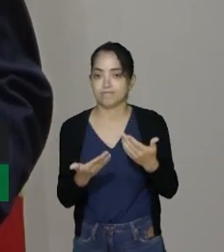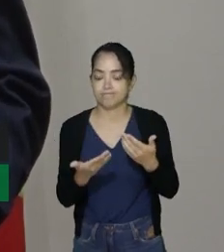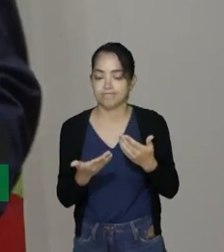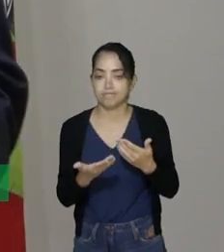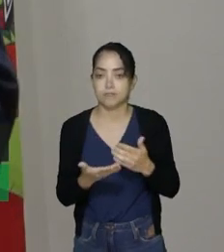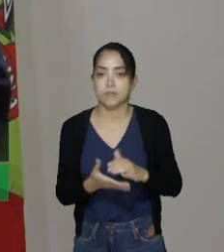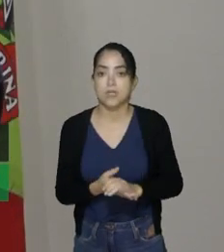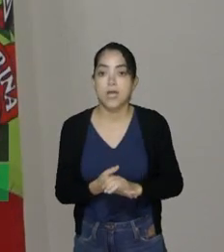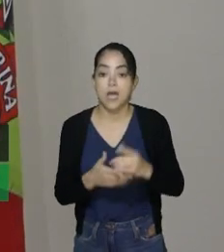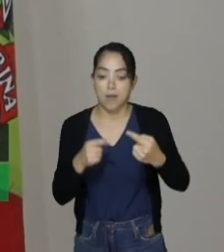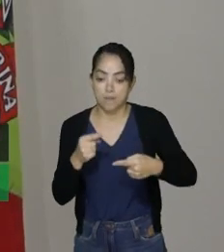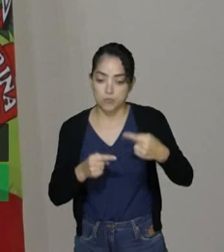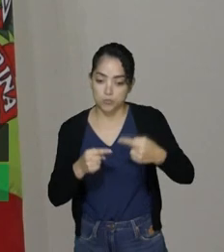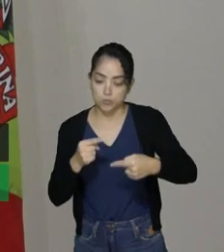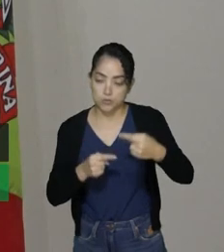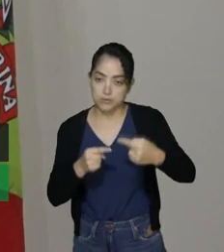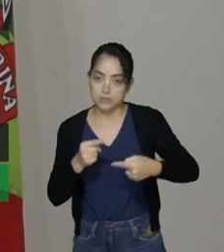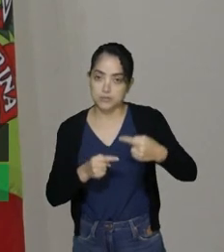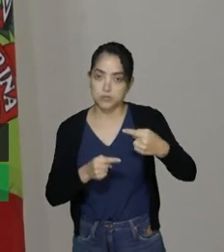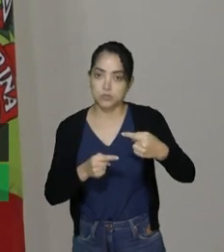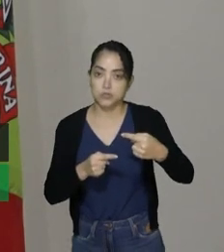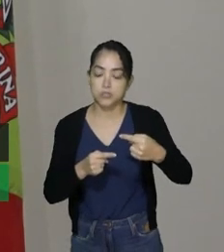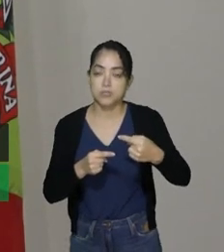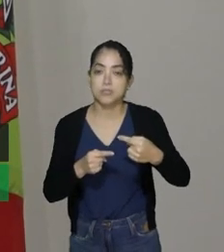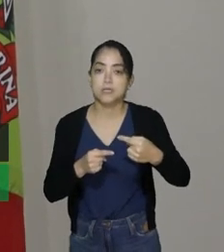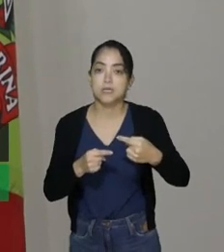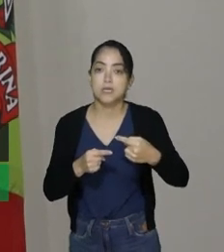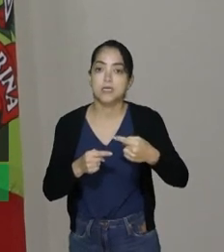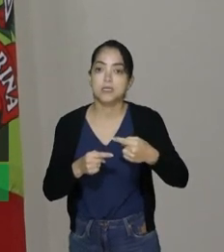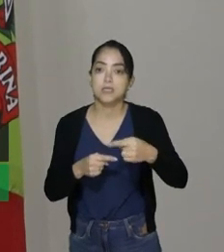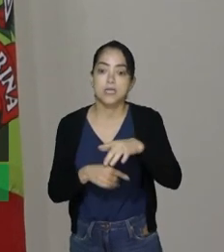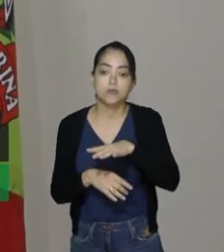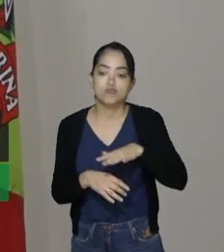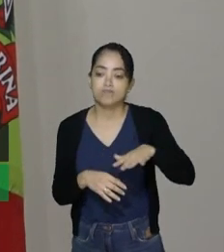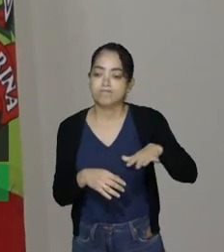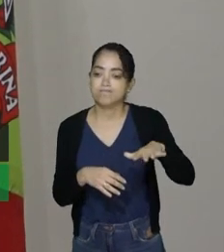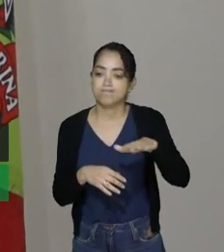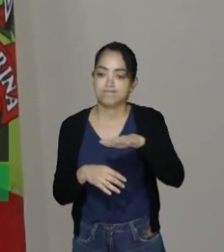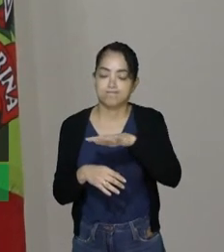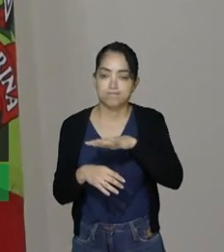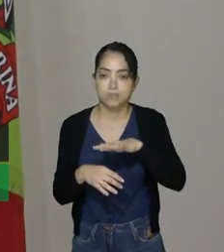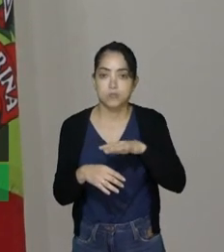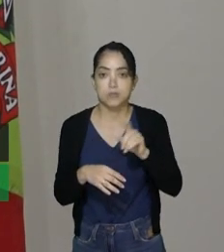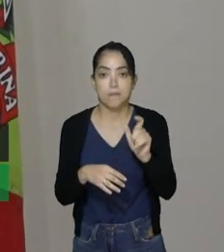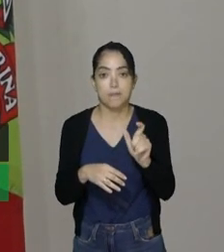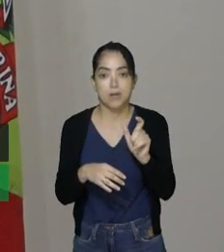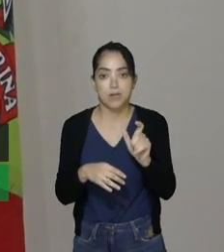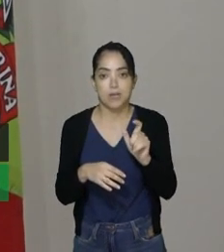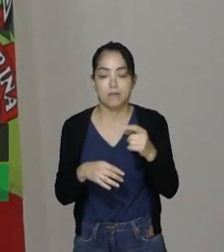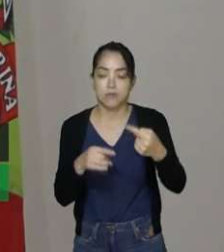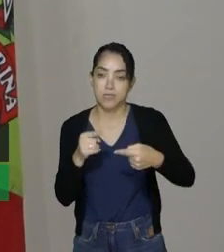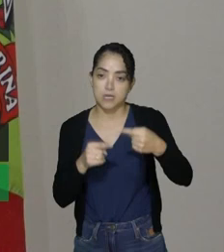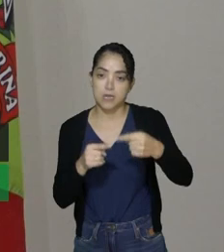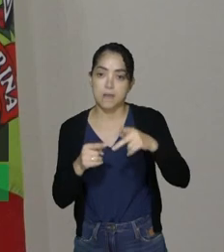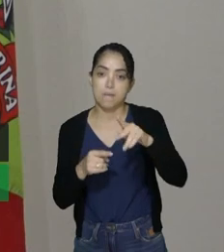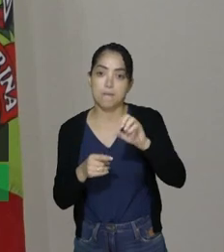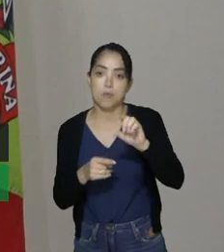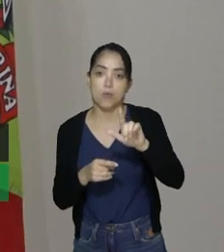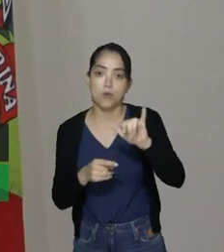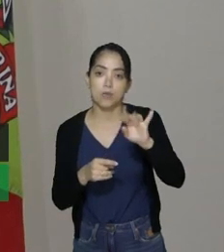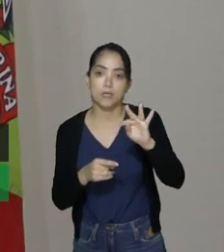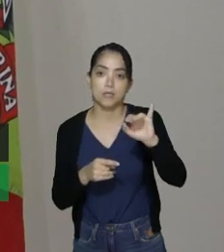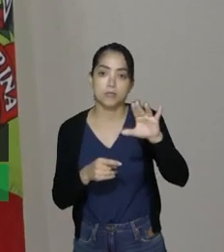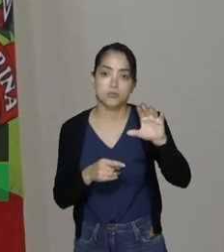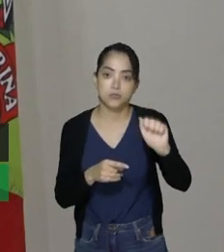A política, no amplo sentido da palavra, deputado Titon, eu tenho